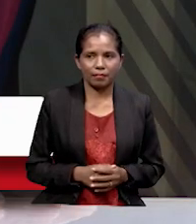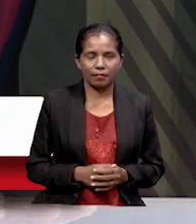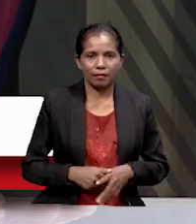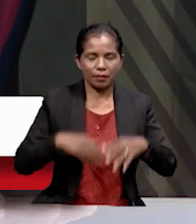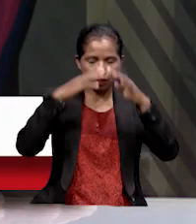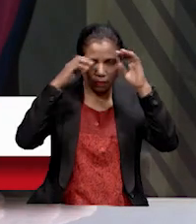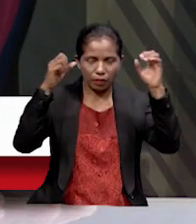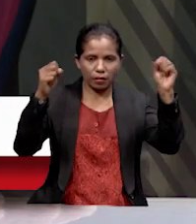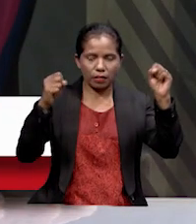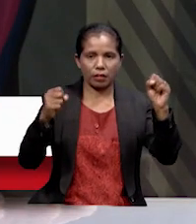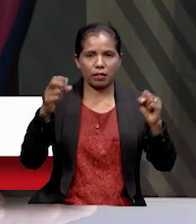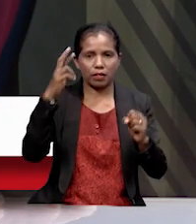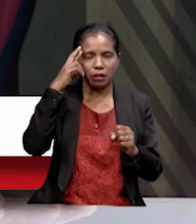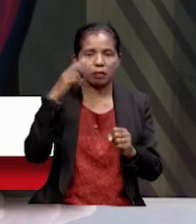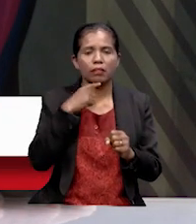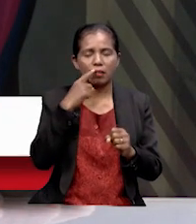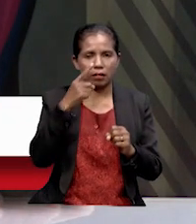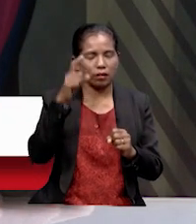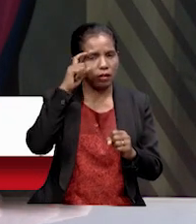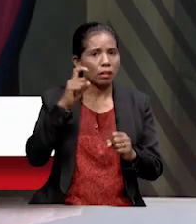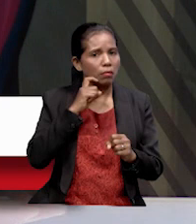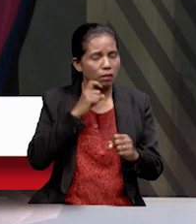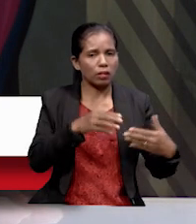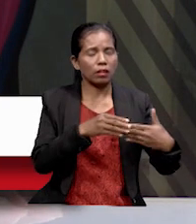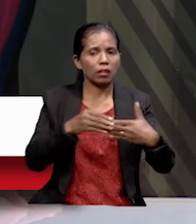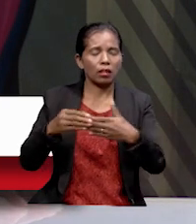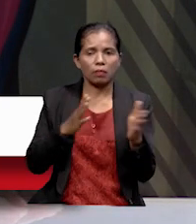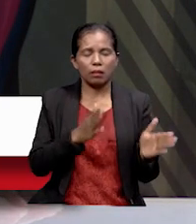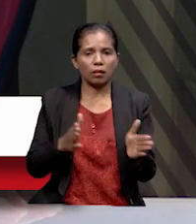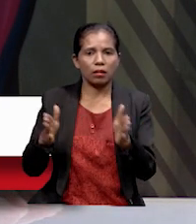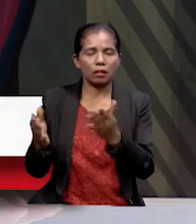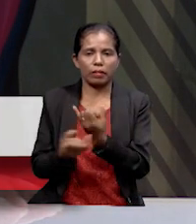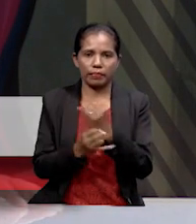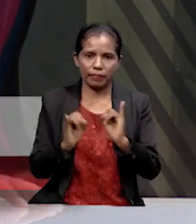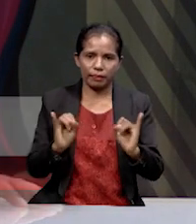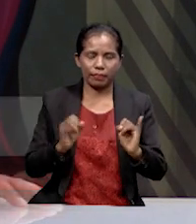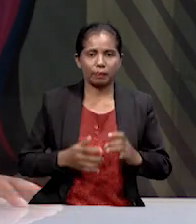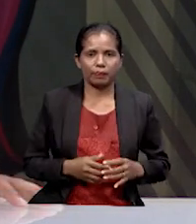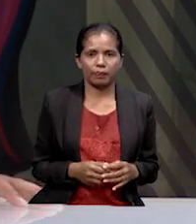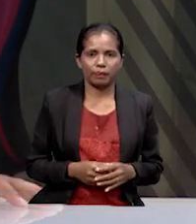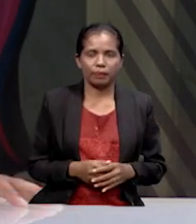Presidente da República Tetan Xanana Guzmão, uma que lidera processo de reconciliação.